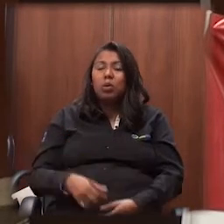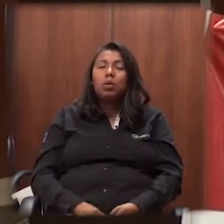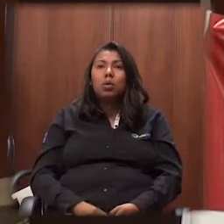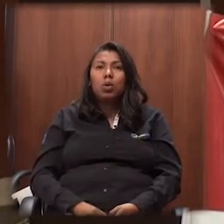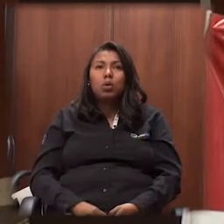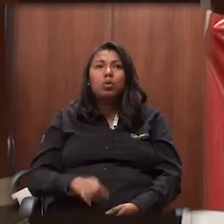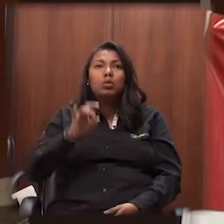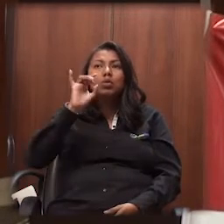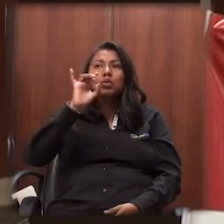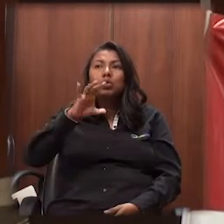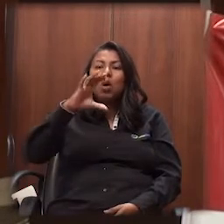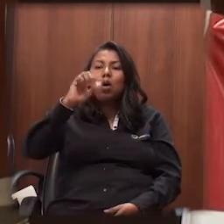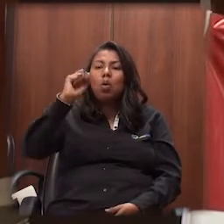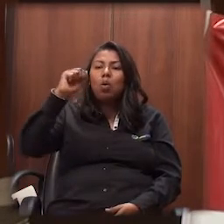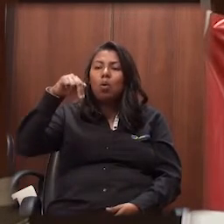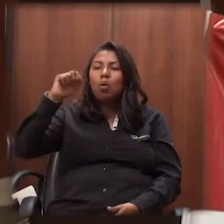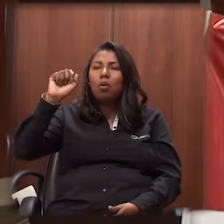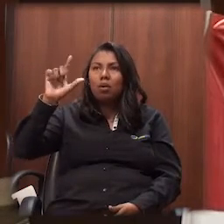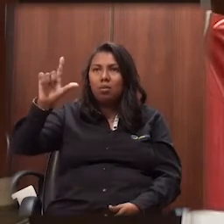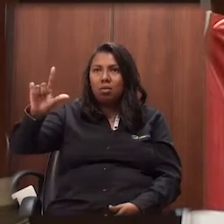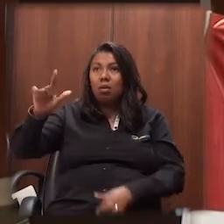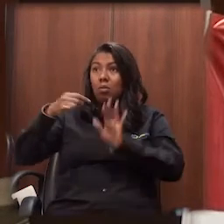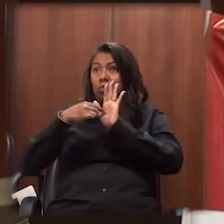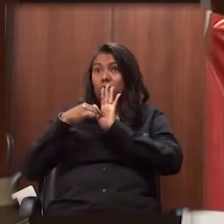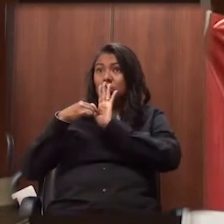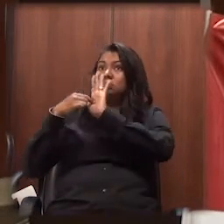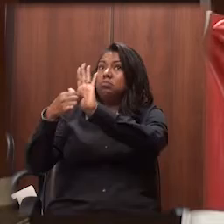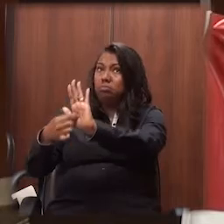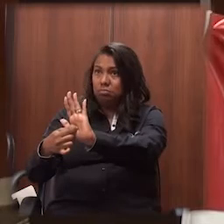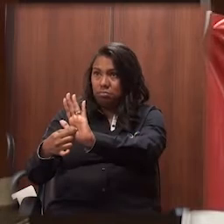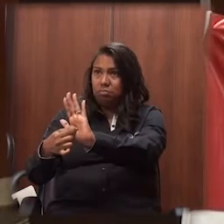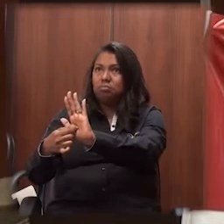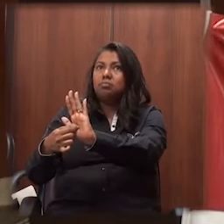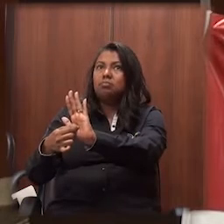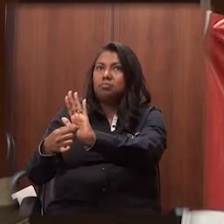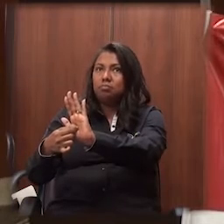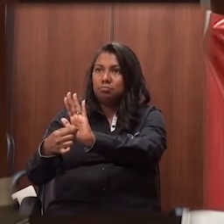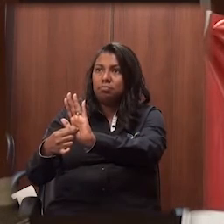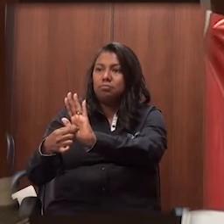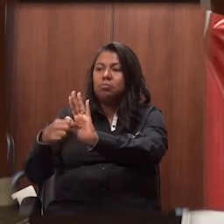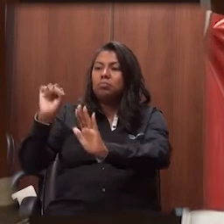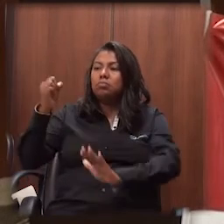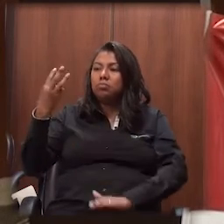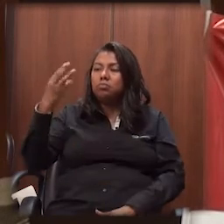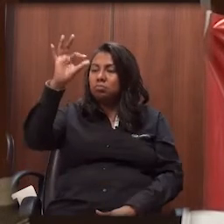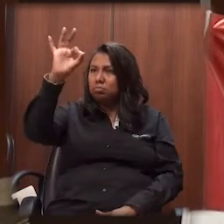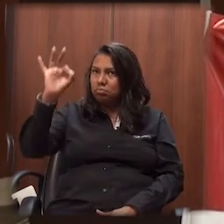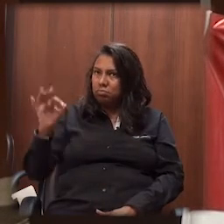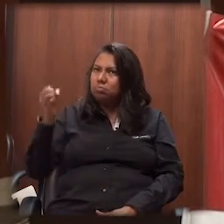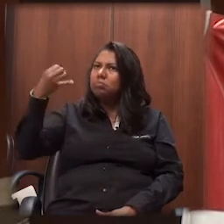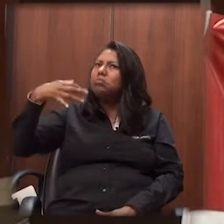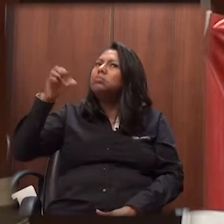de denúncia para situações de violência, onde há uma grande abertura, 83% de